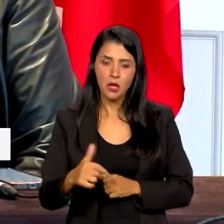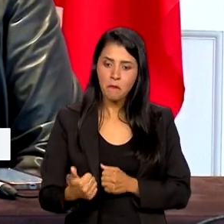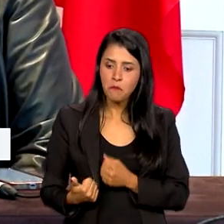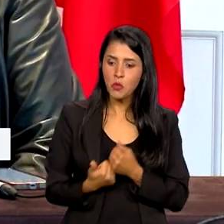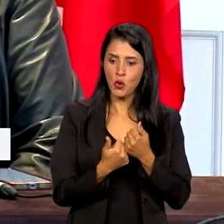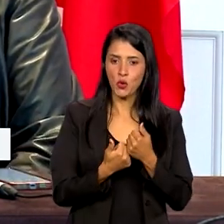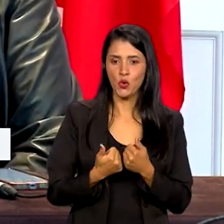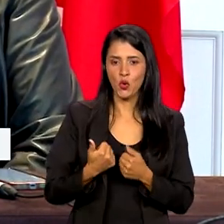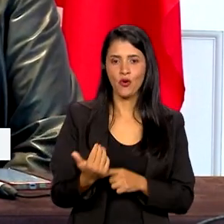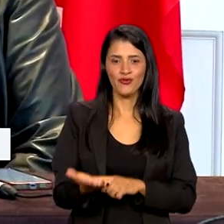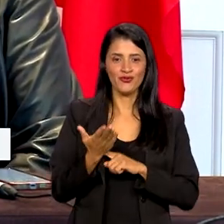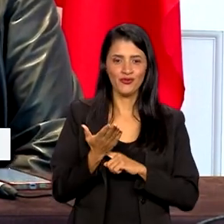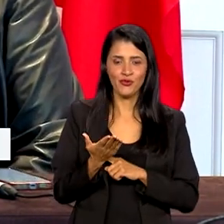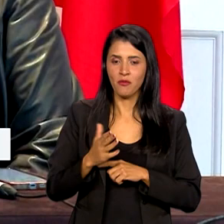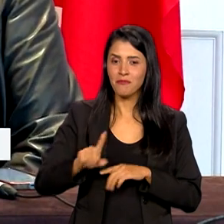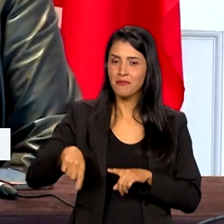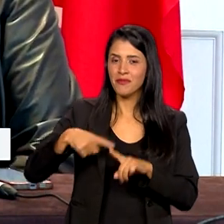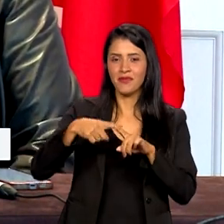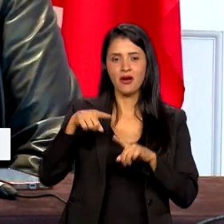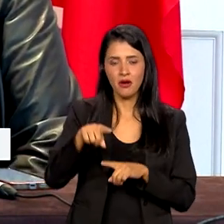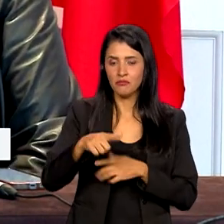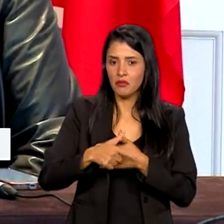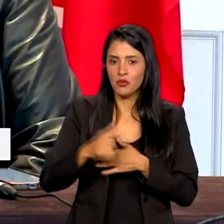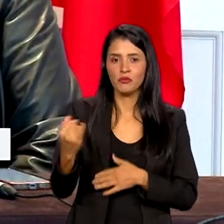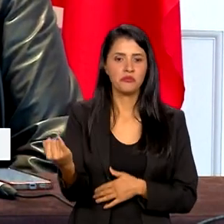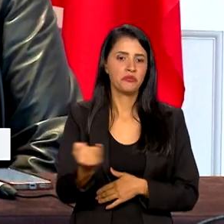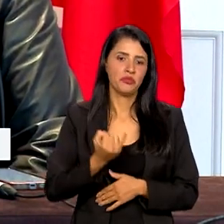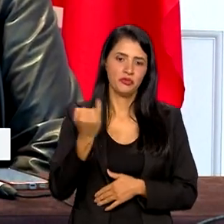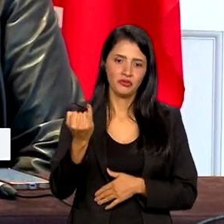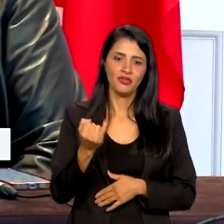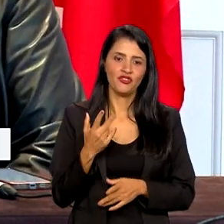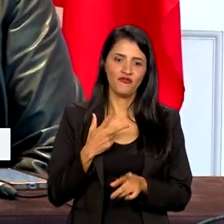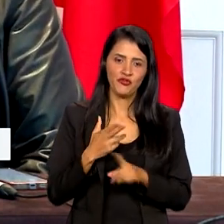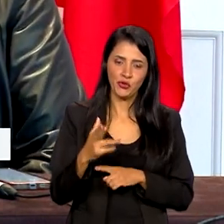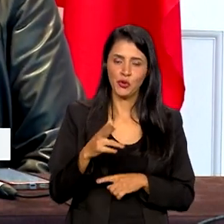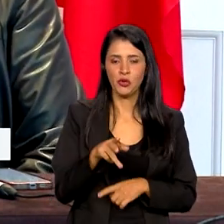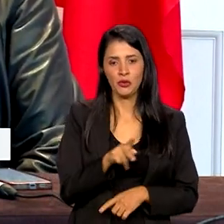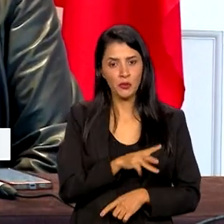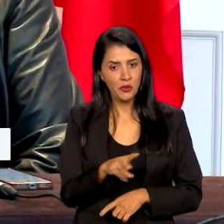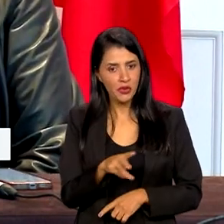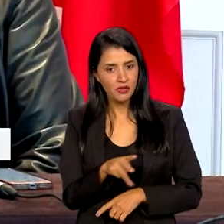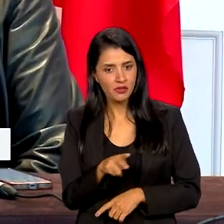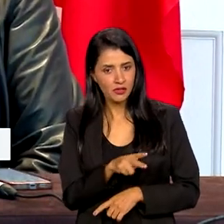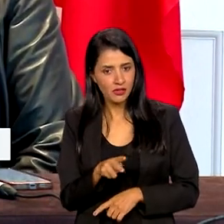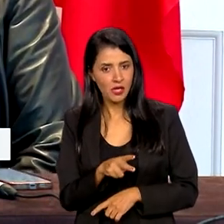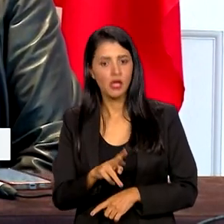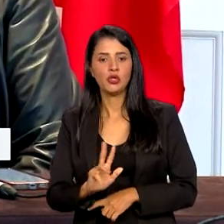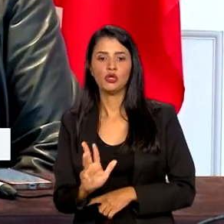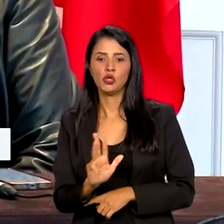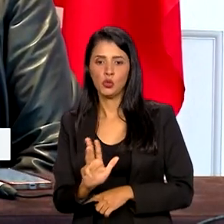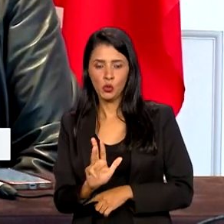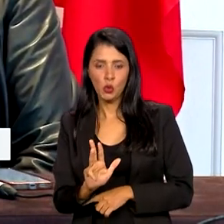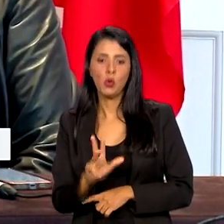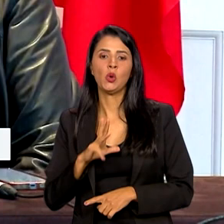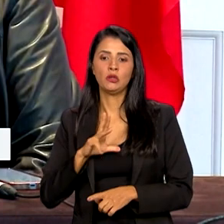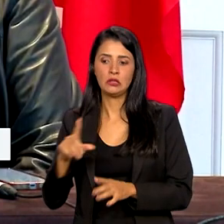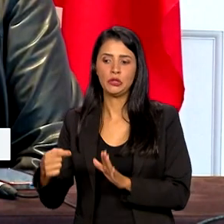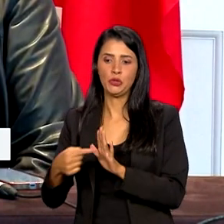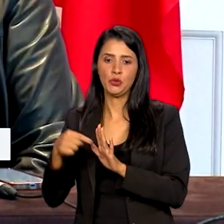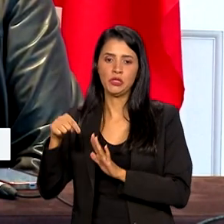ajudou, e mais do que ajudou, teve um papel crucial na vitória do presidente Lula, na denúncia